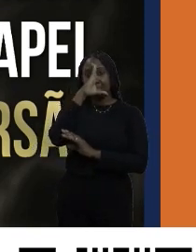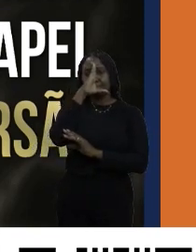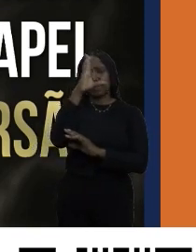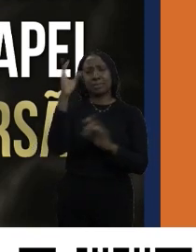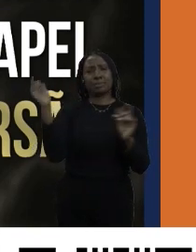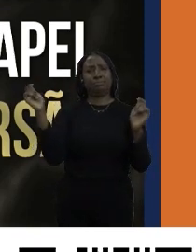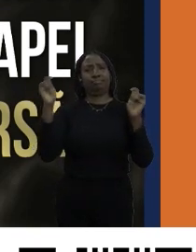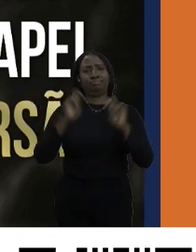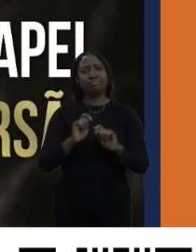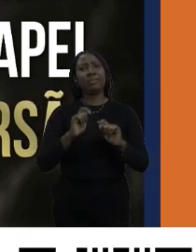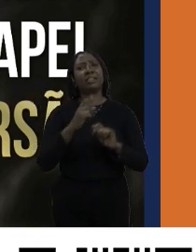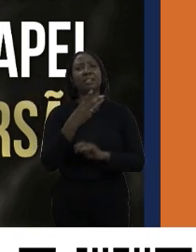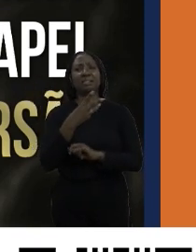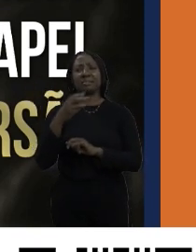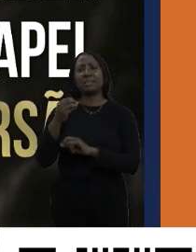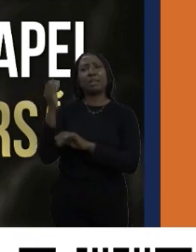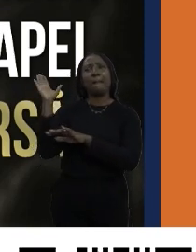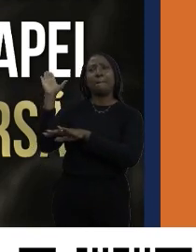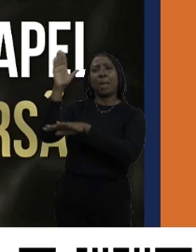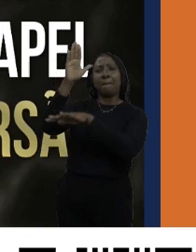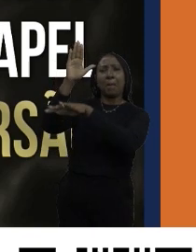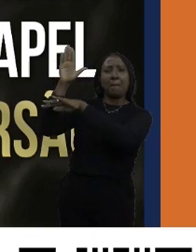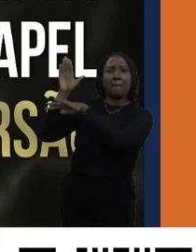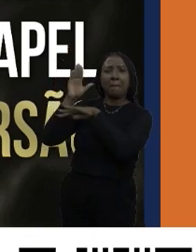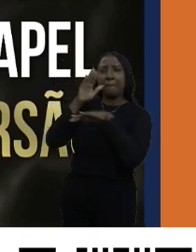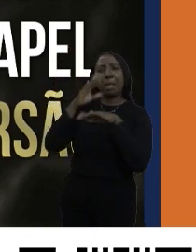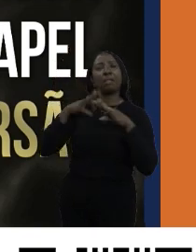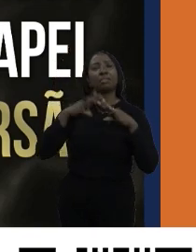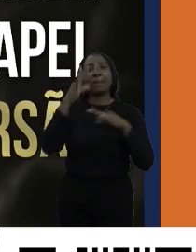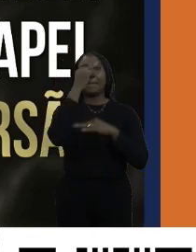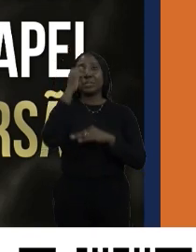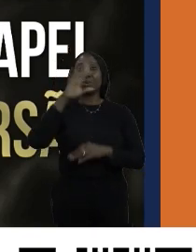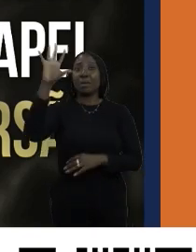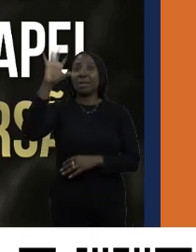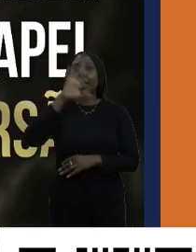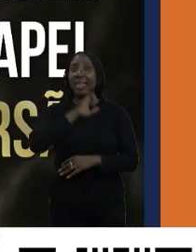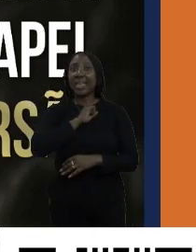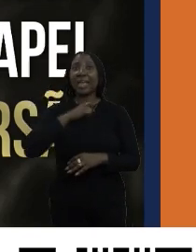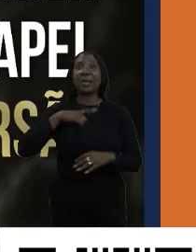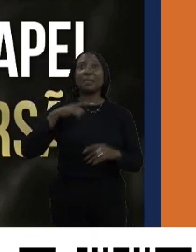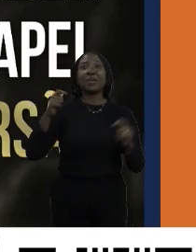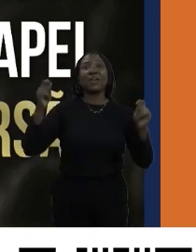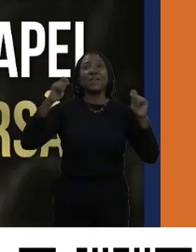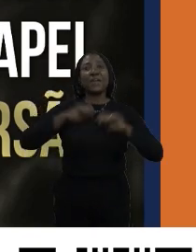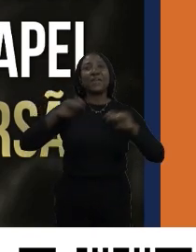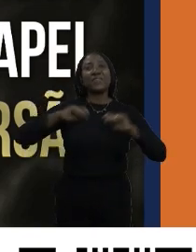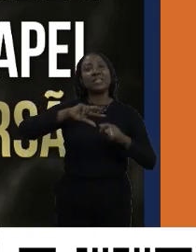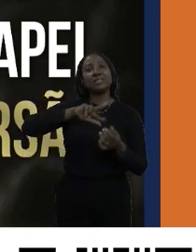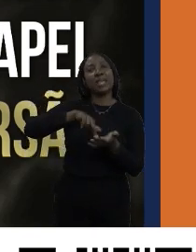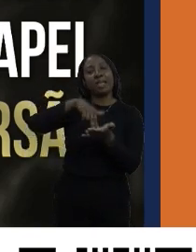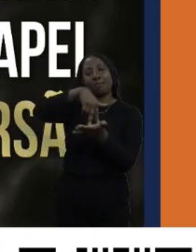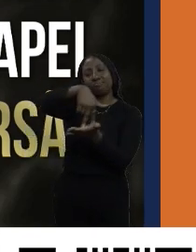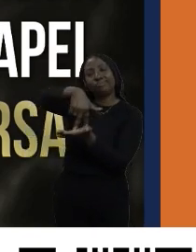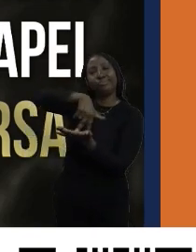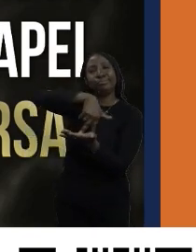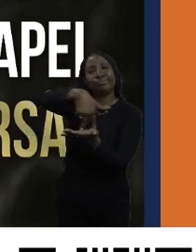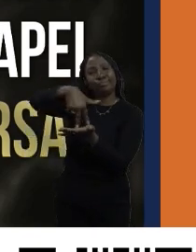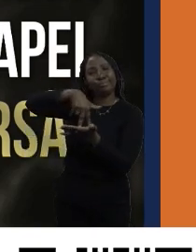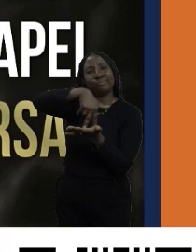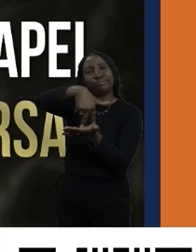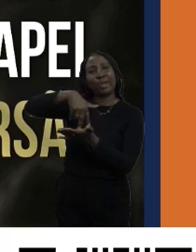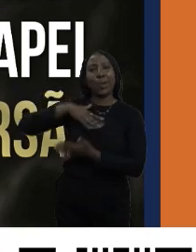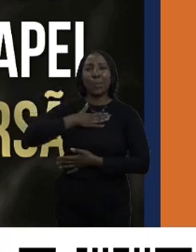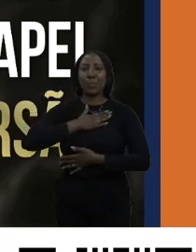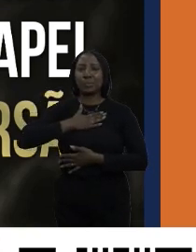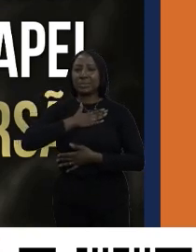brasileira, fazia 30 pontos, aquela coisa toda, né? Tem um monte de fã aí, ó. Quando eu rebolava assim, a galera gritava, era um espetáculo.